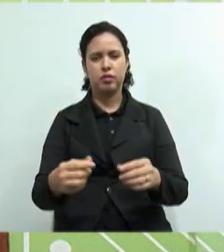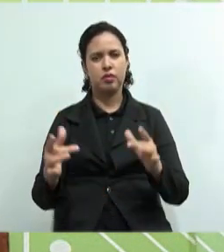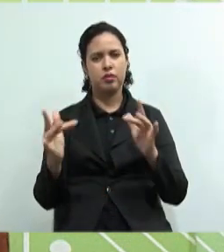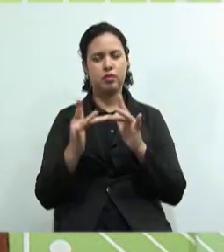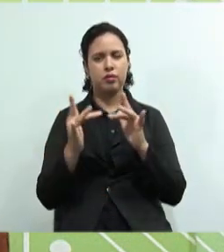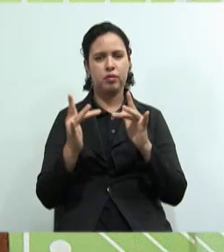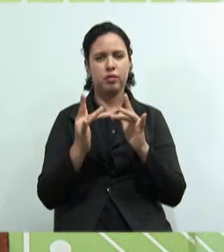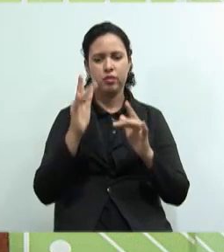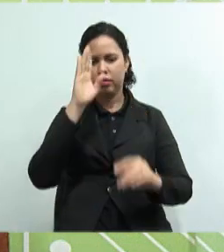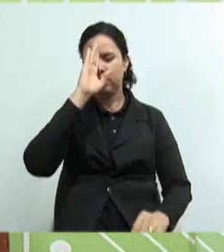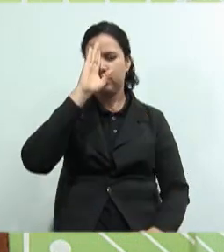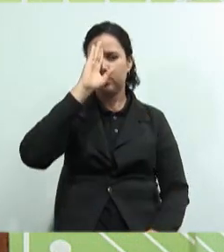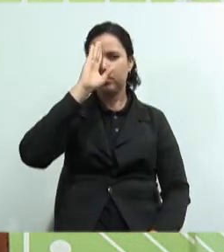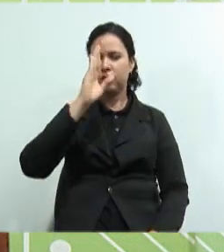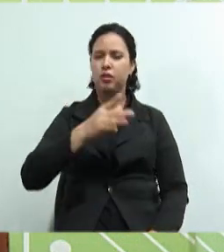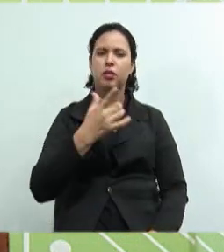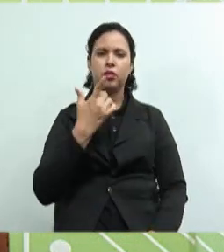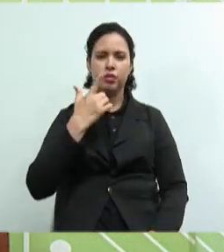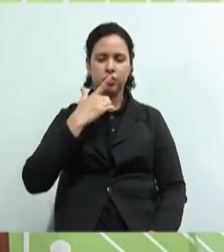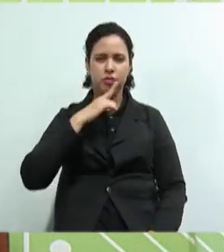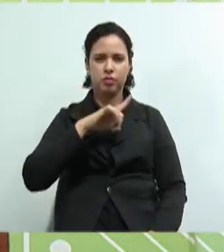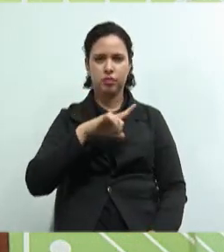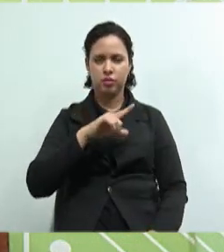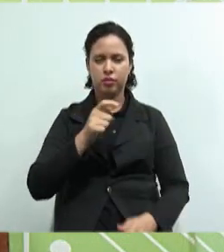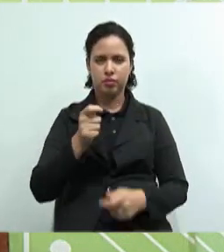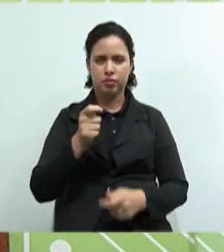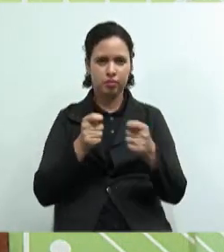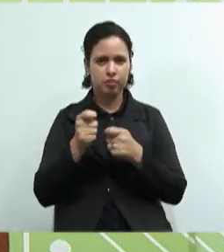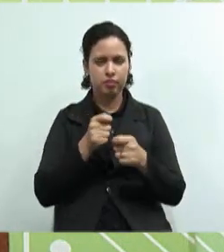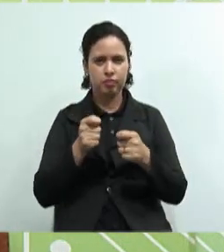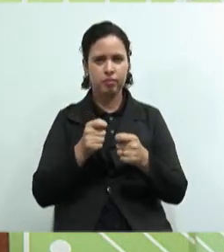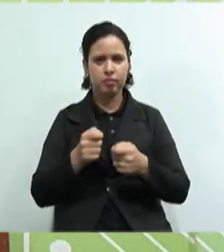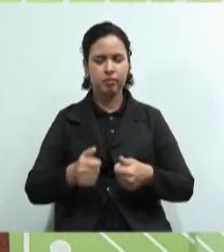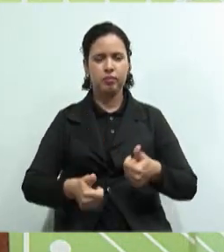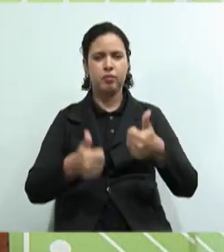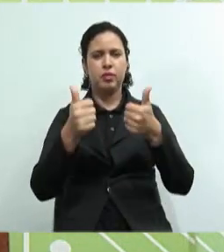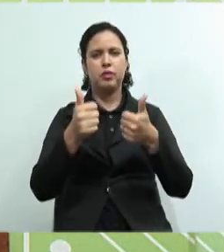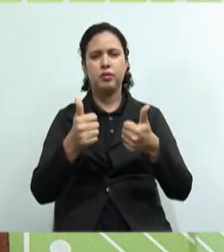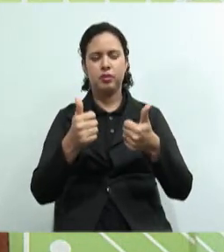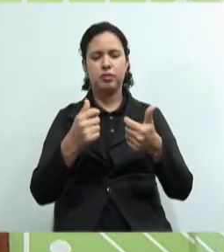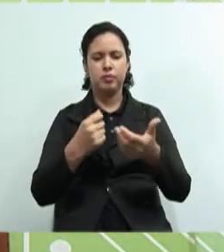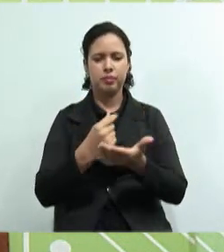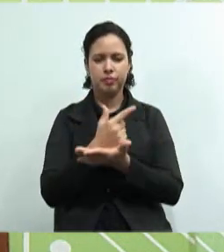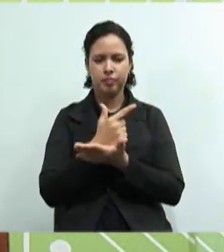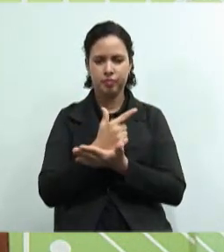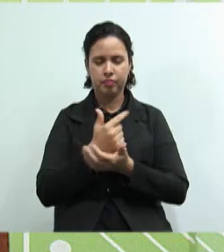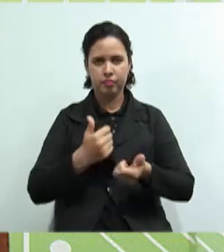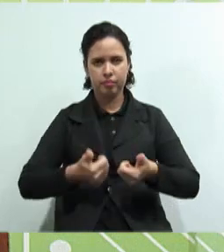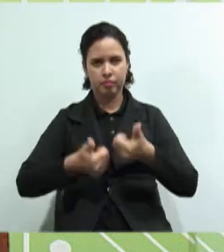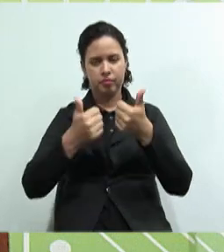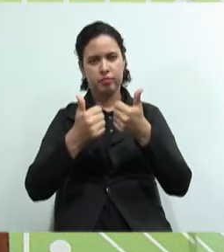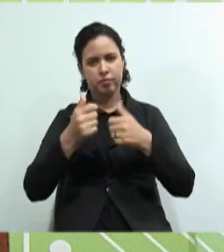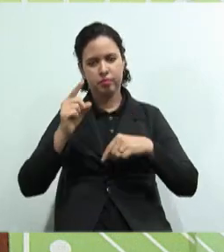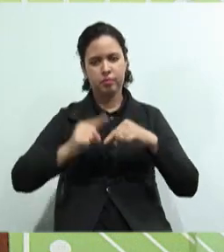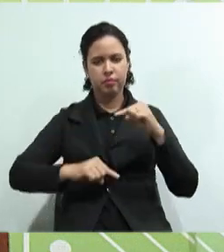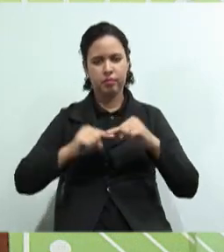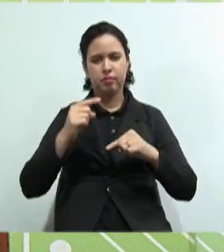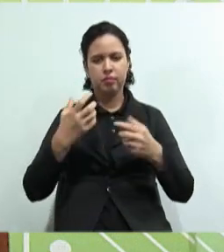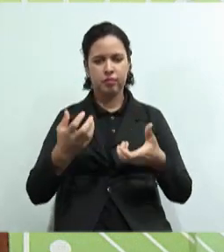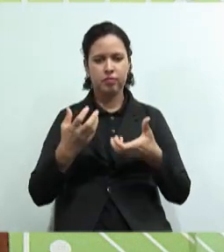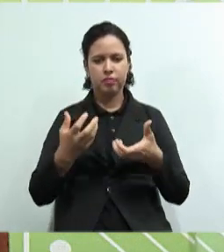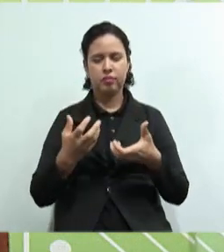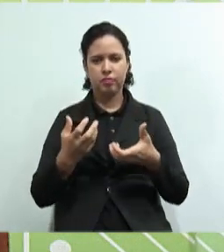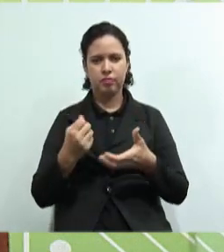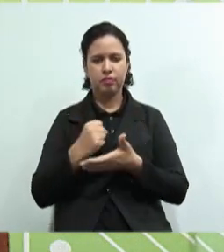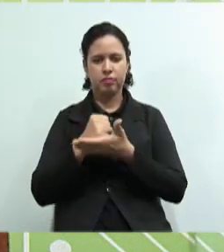com o produtor, eu consigo negociar melhor, assim, eu consigo encomendar melhor o produto que eu quero, eu consigo passar mais